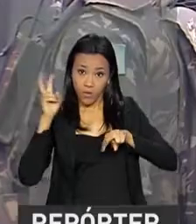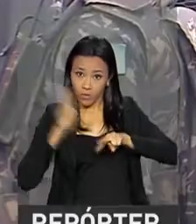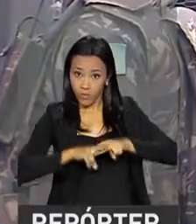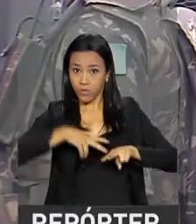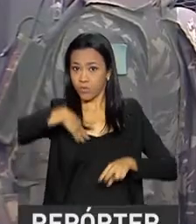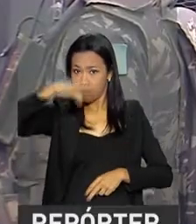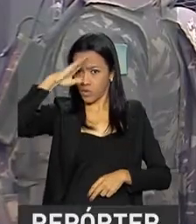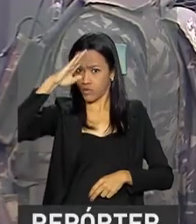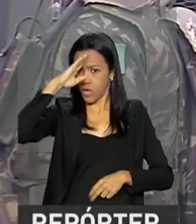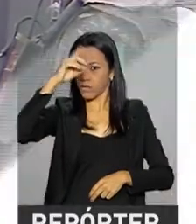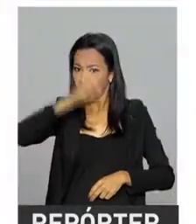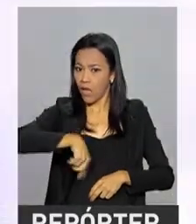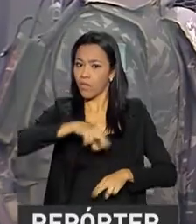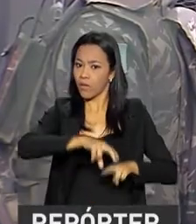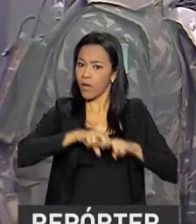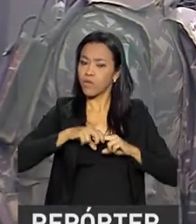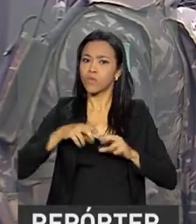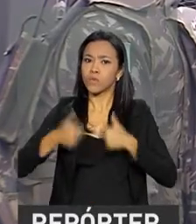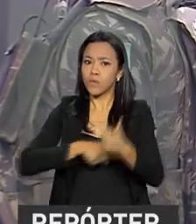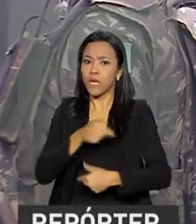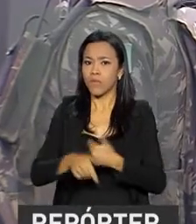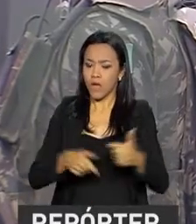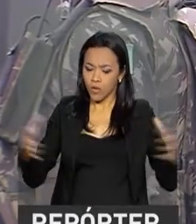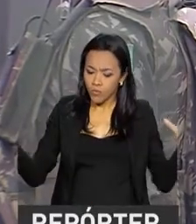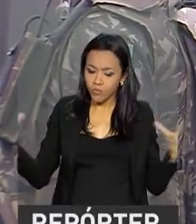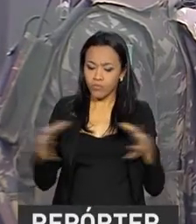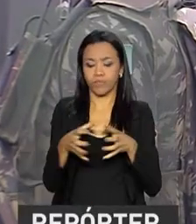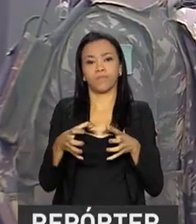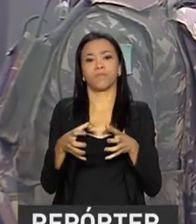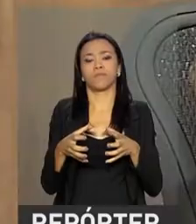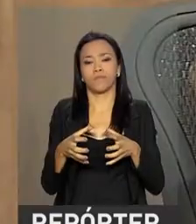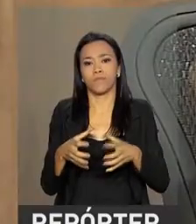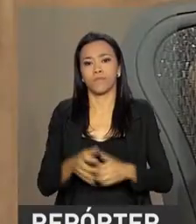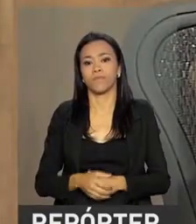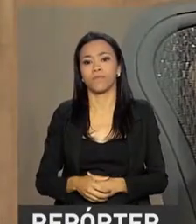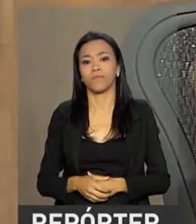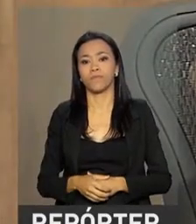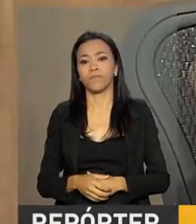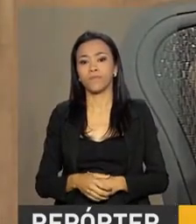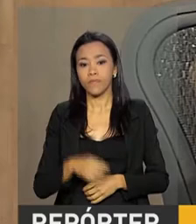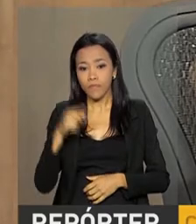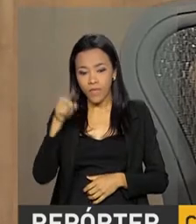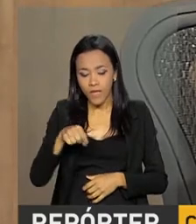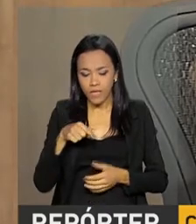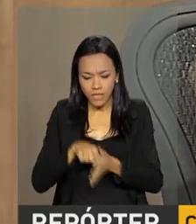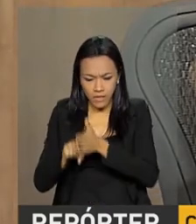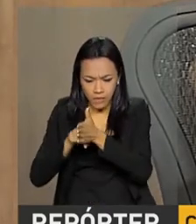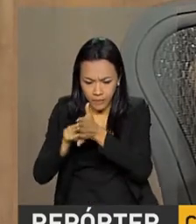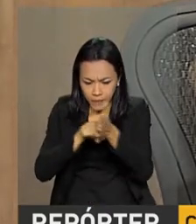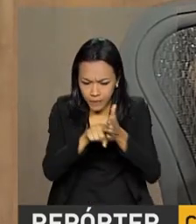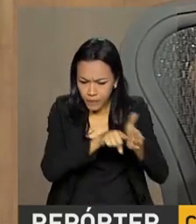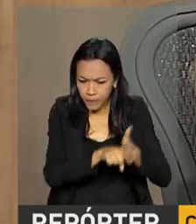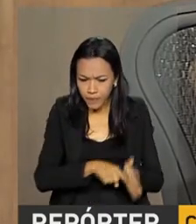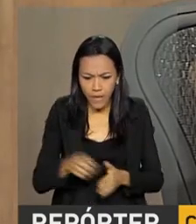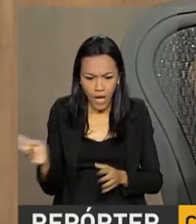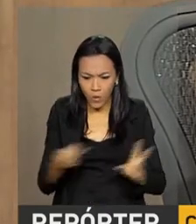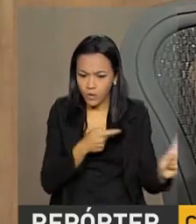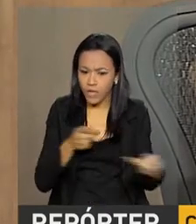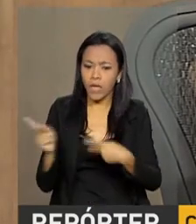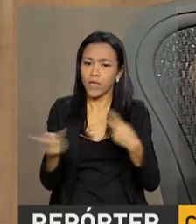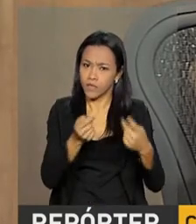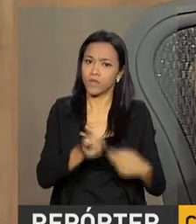operação é fruto do trabalho integrado entre as forças de segurança. Essas investigações acontecem e